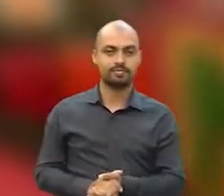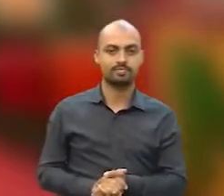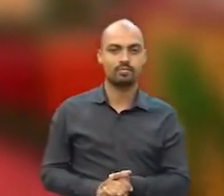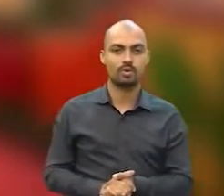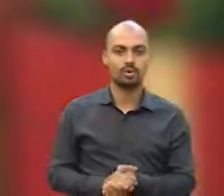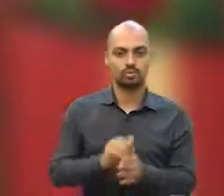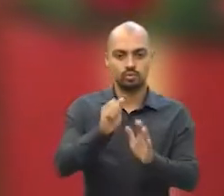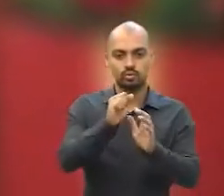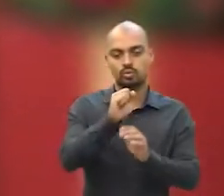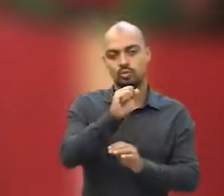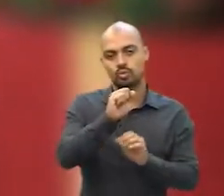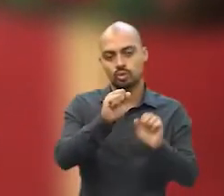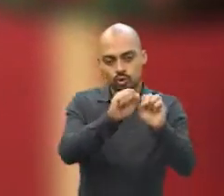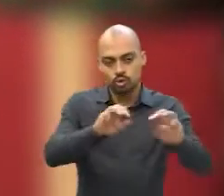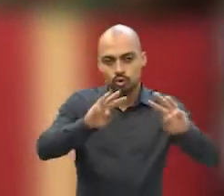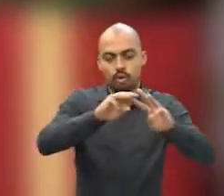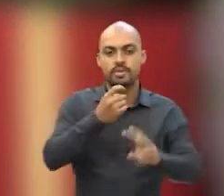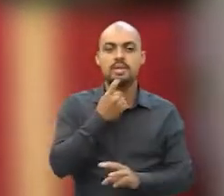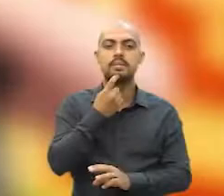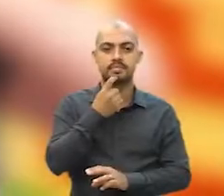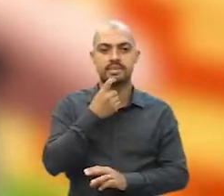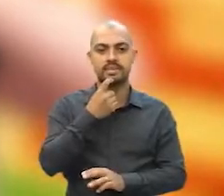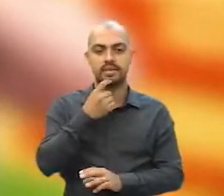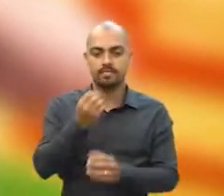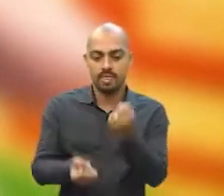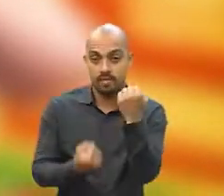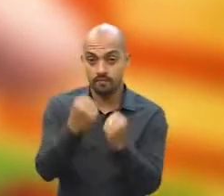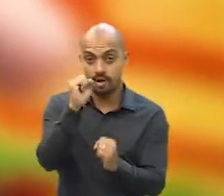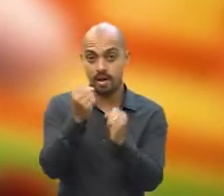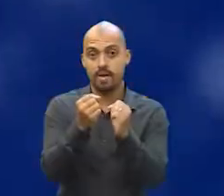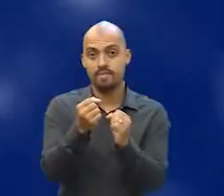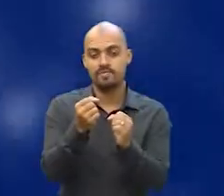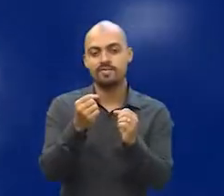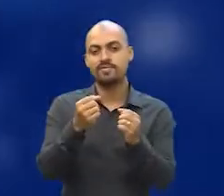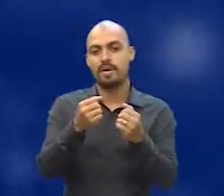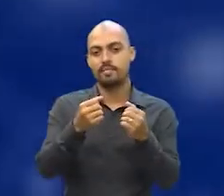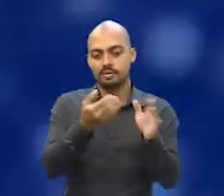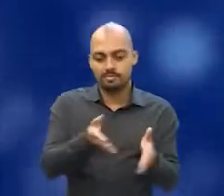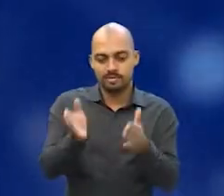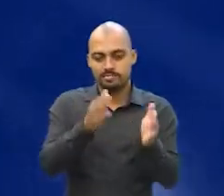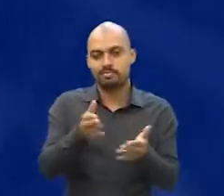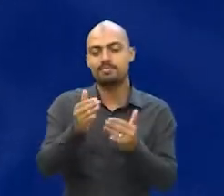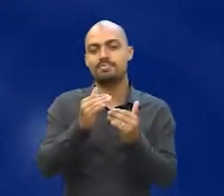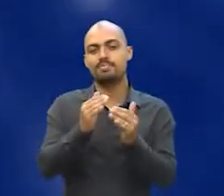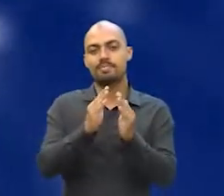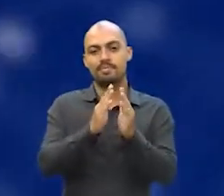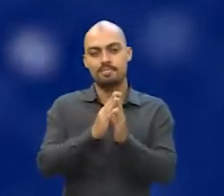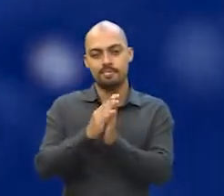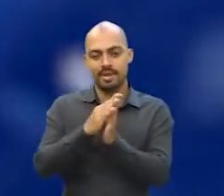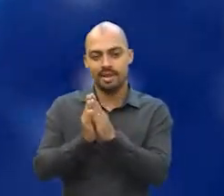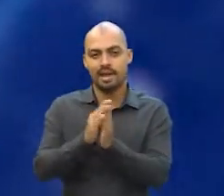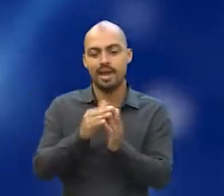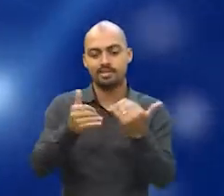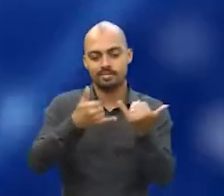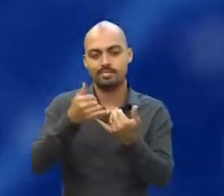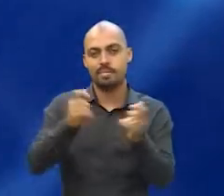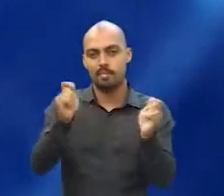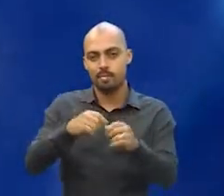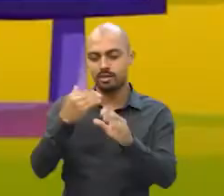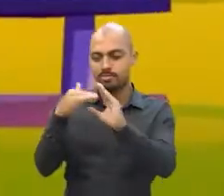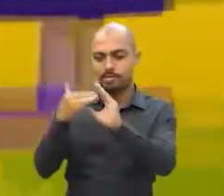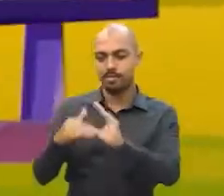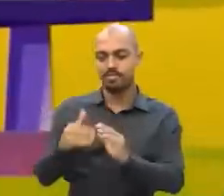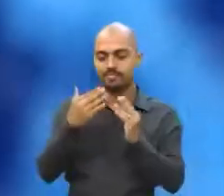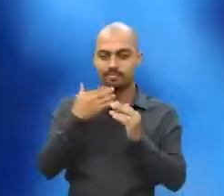Shopping, a fantástica fábrica de brinquedos promete encantar as famílias. Ah, eu acho que eu vou entregar minha cartinha em todos esses lugares,